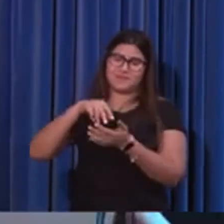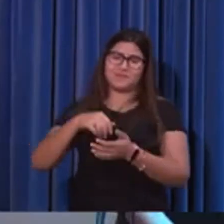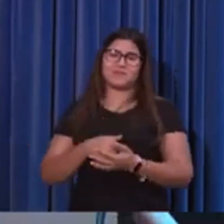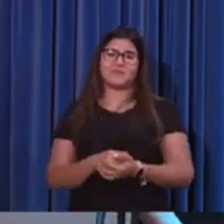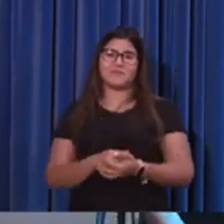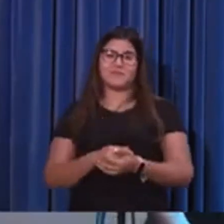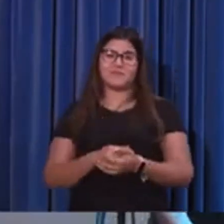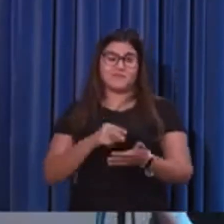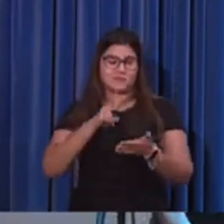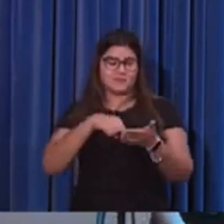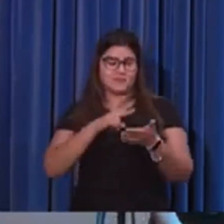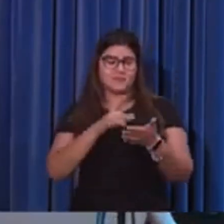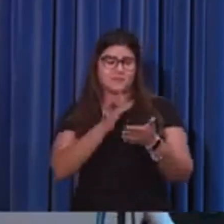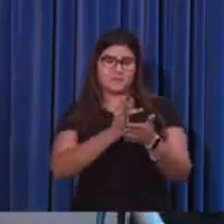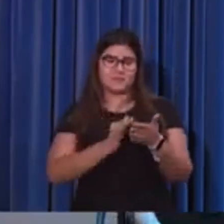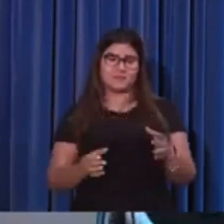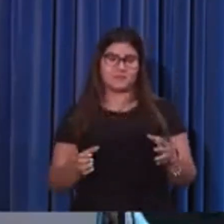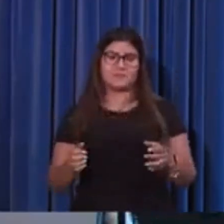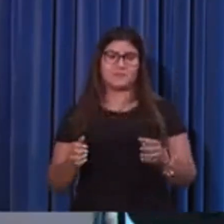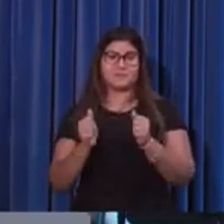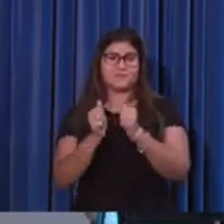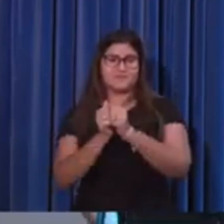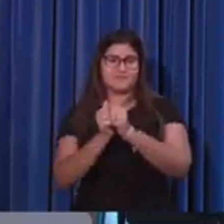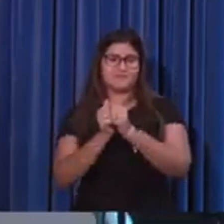texto juntos.